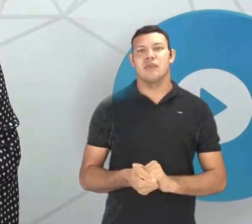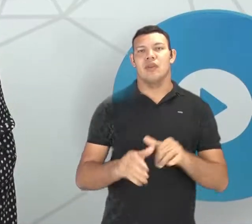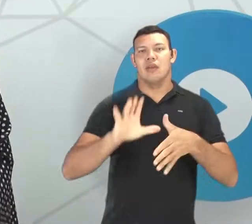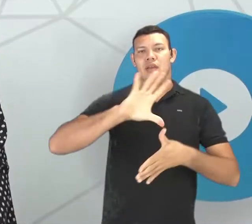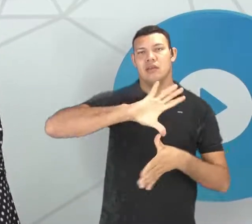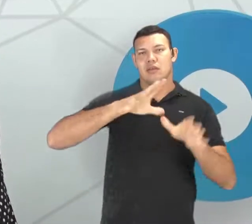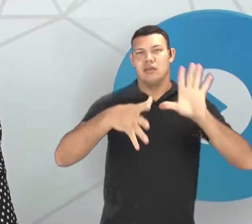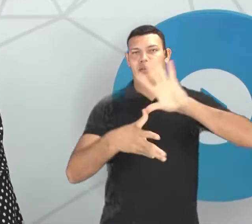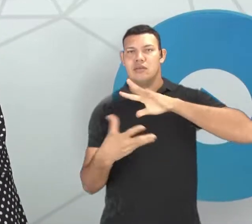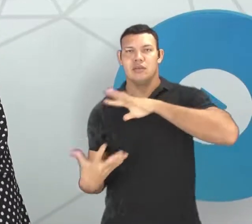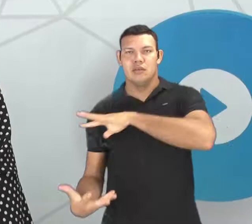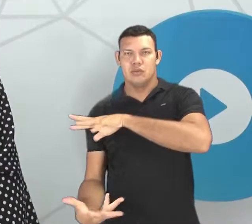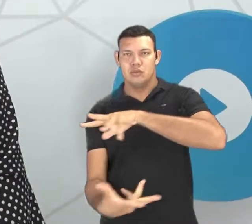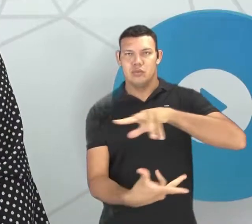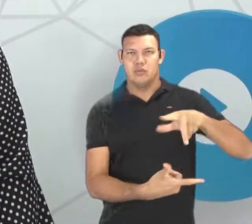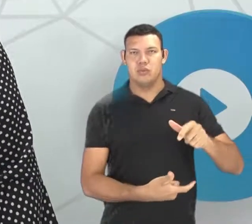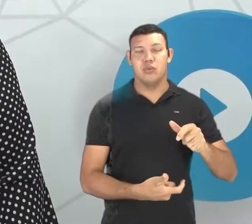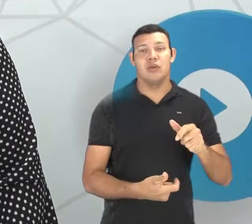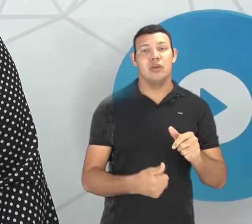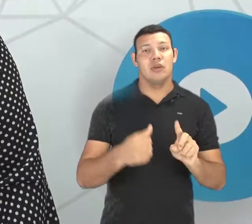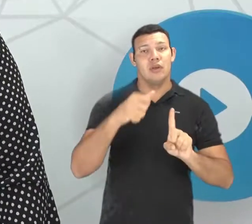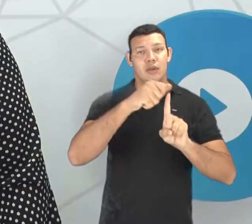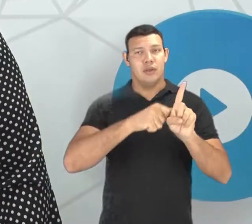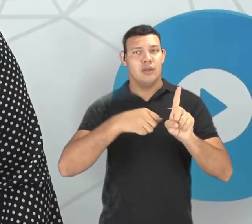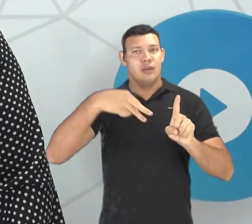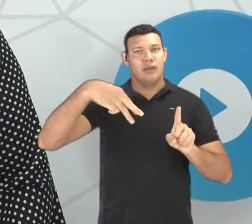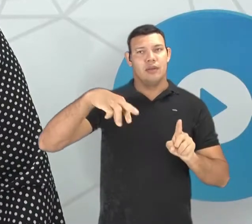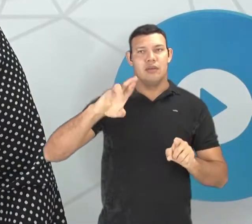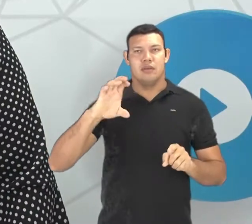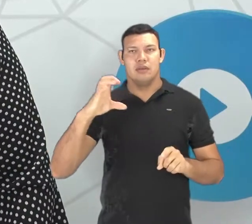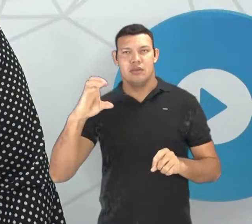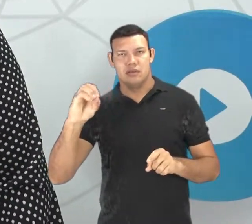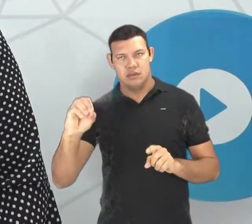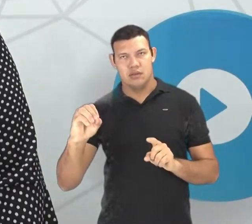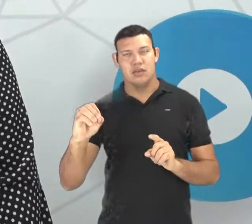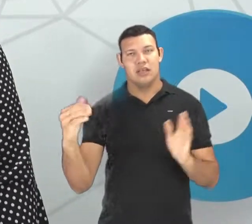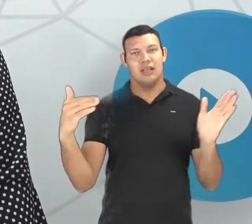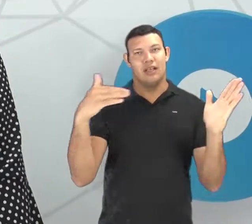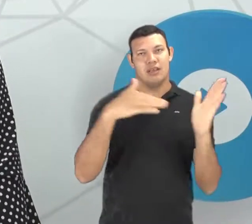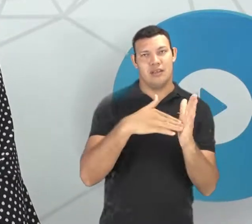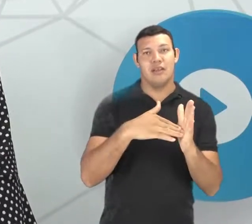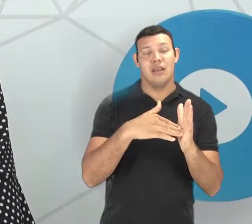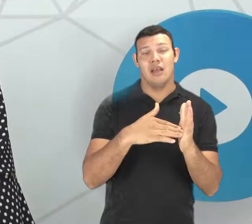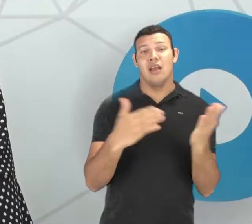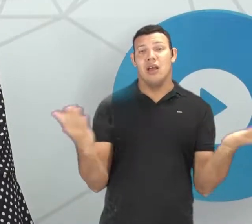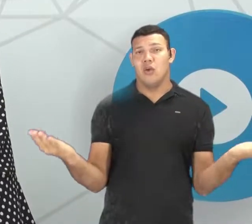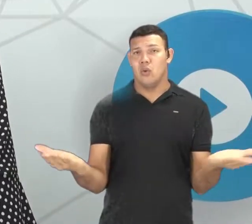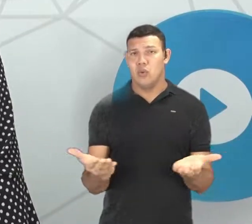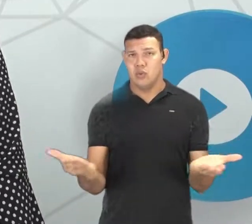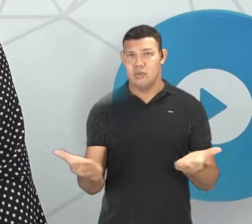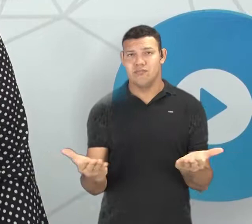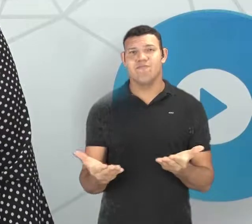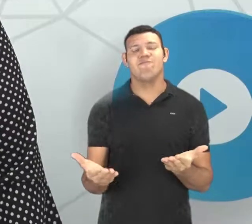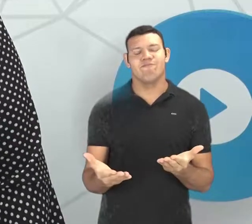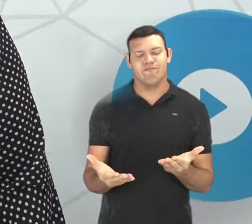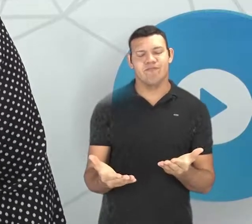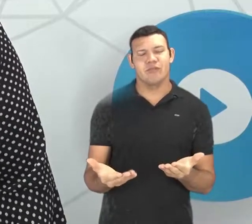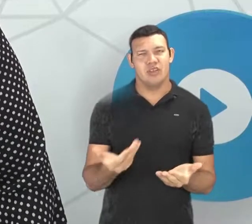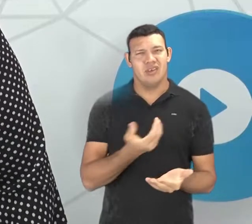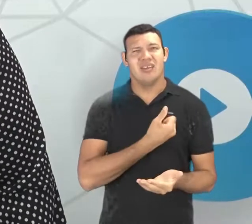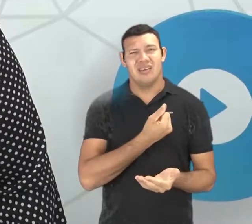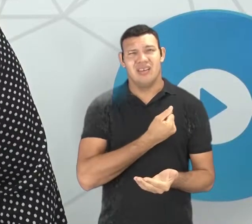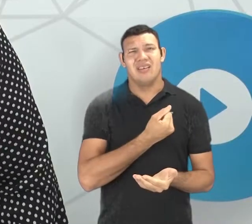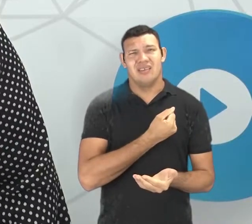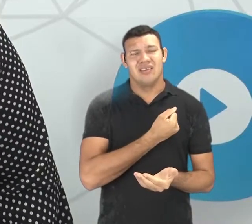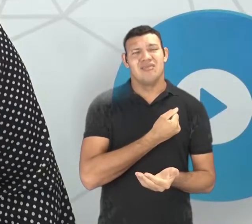da pandemia, de março até agora, o estado do Acre contabiliza números muito difíceis